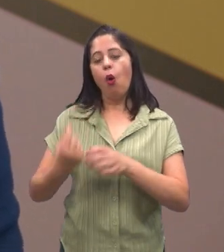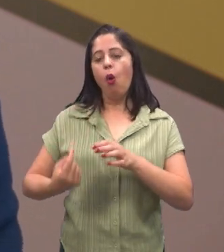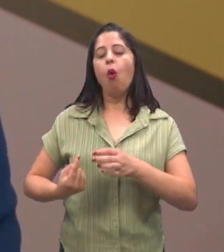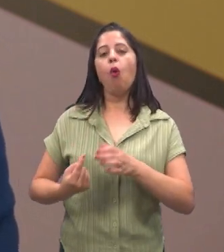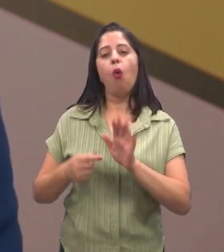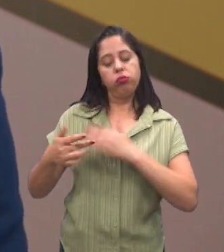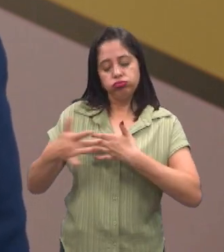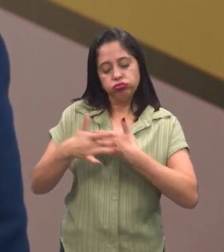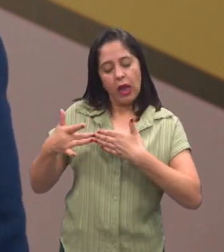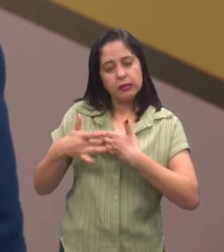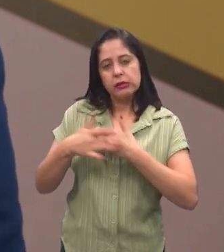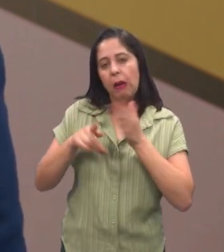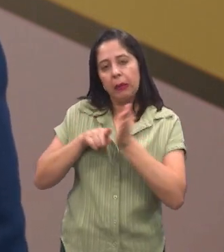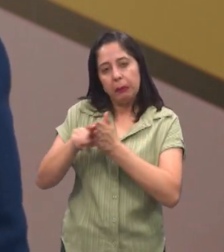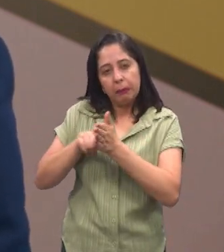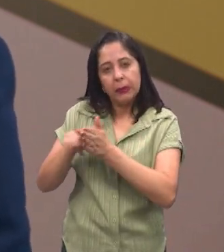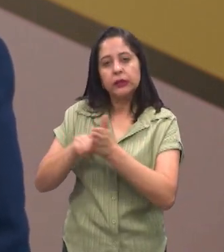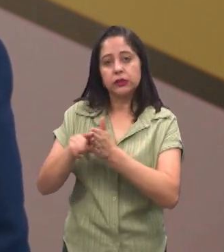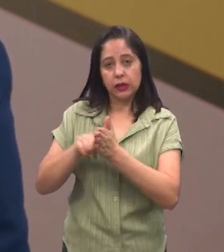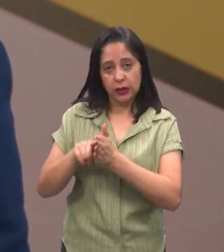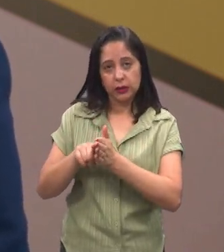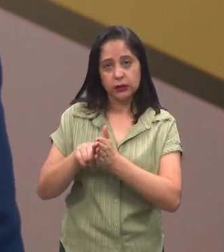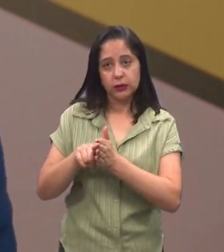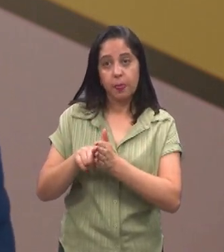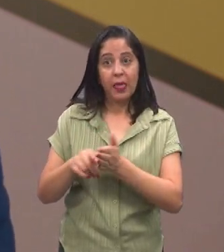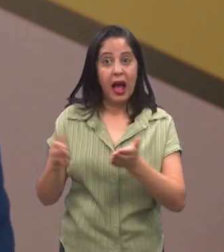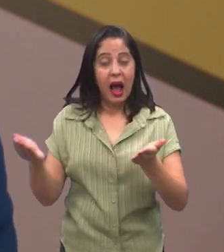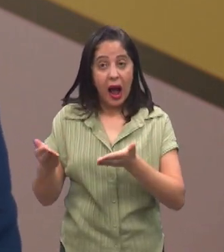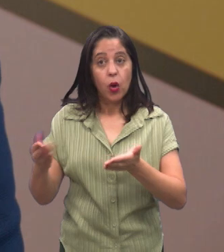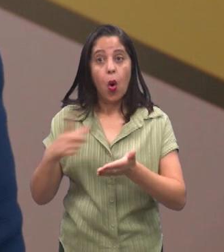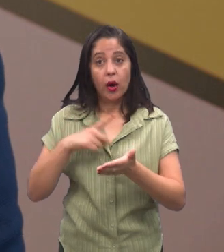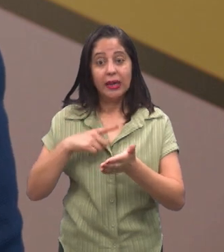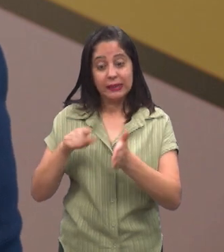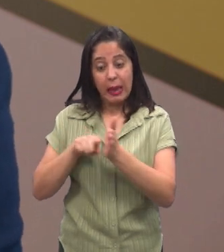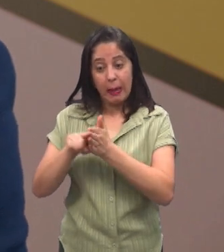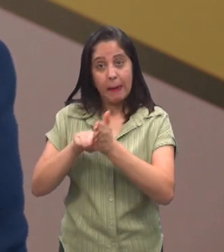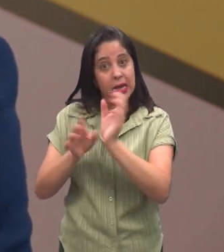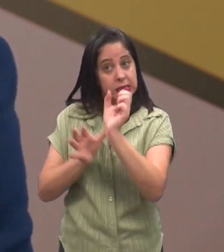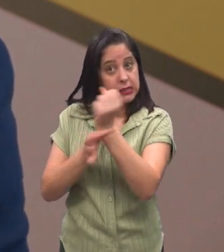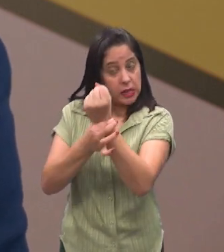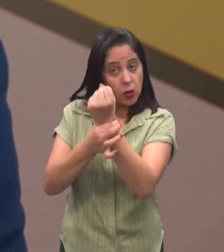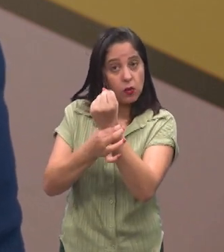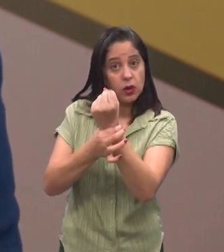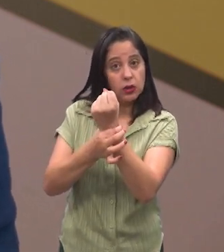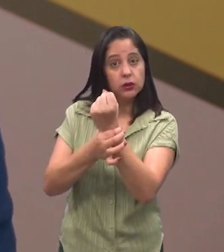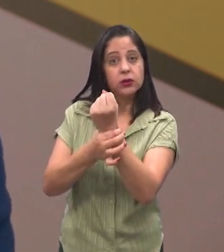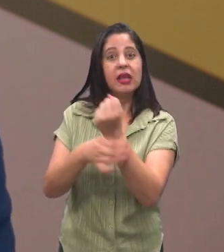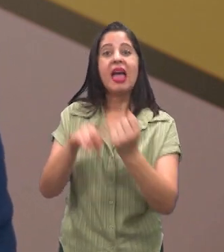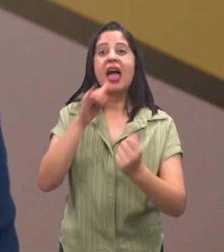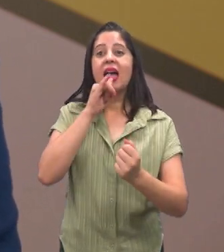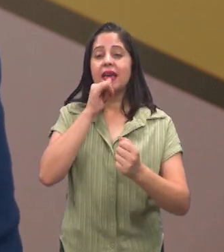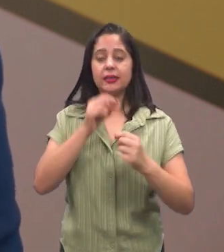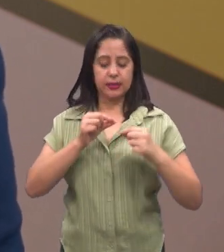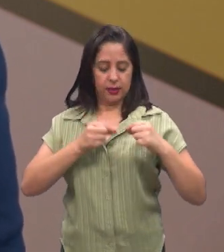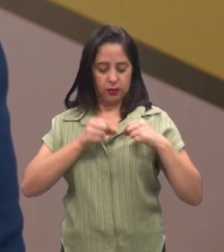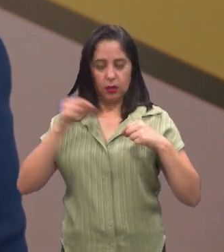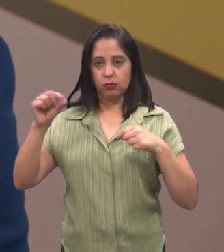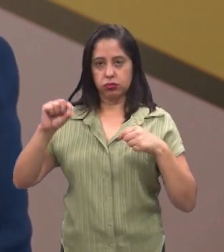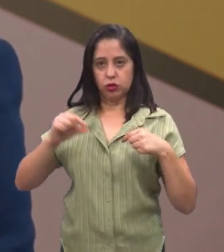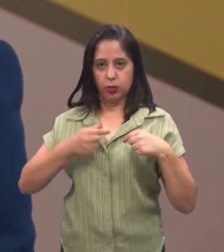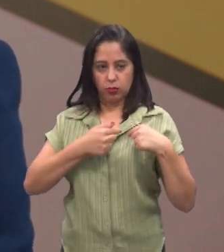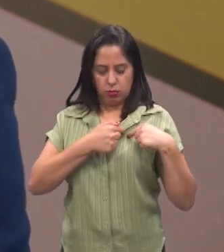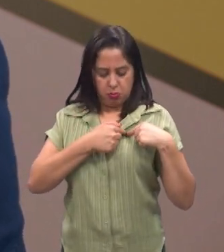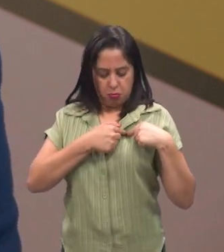procedimentos. E cada vez mais a gente tem tido procedimentos minimamente invasivos no coração. Então, seja a colocação de stents sem ter que